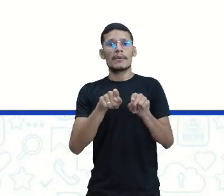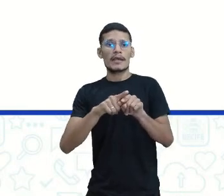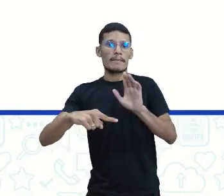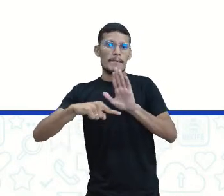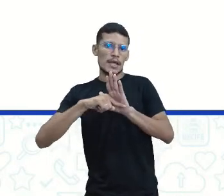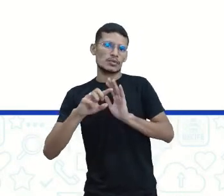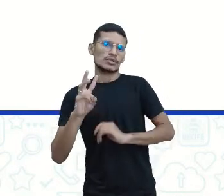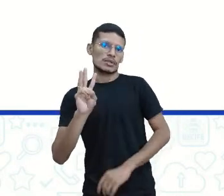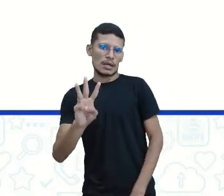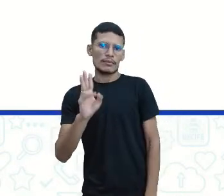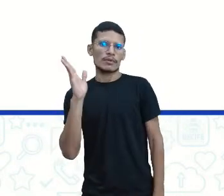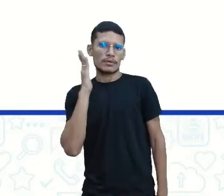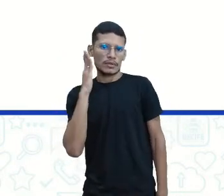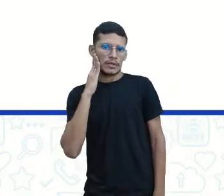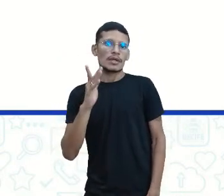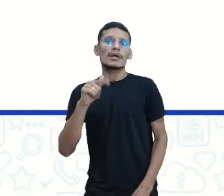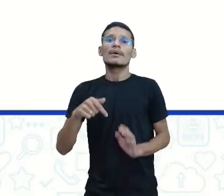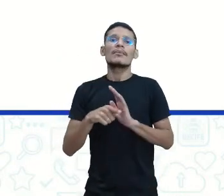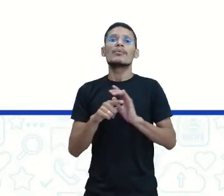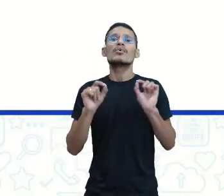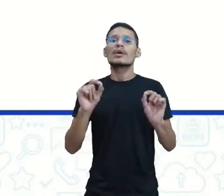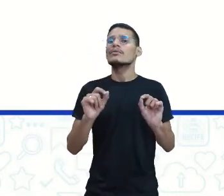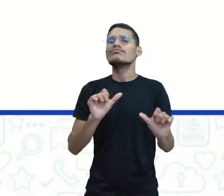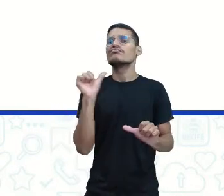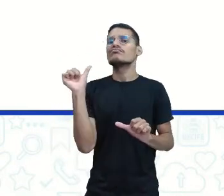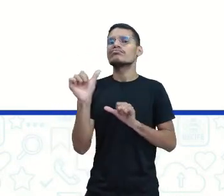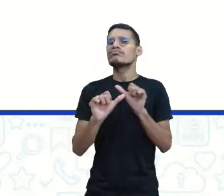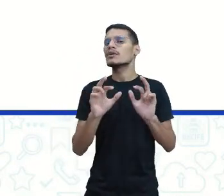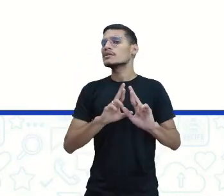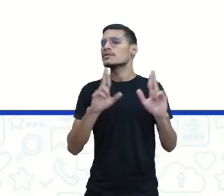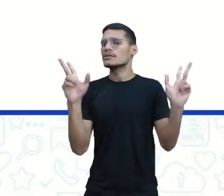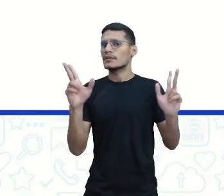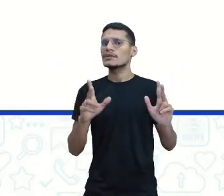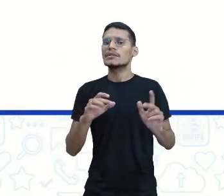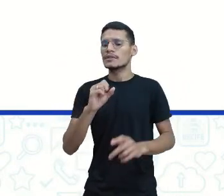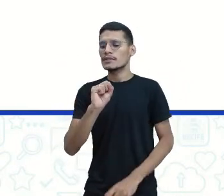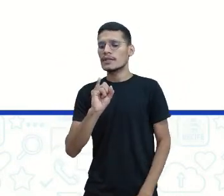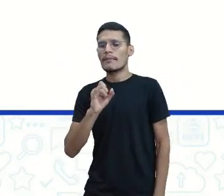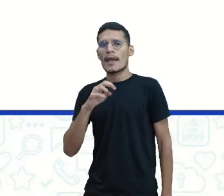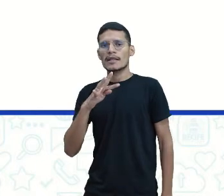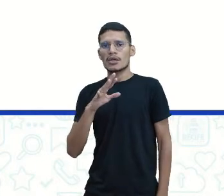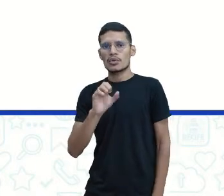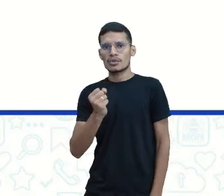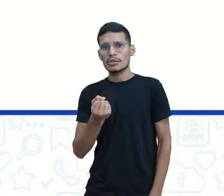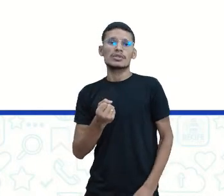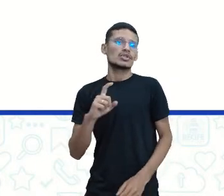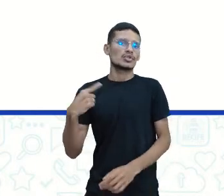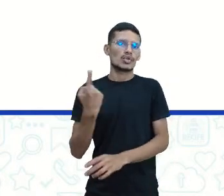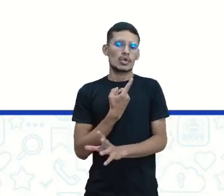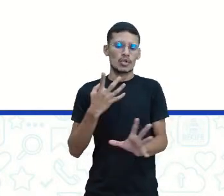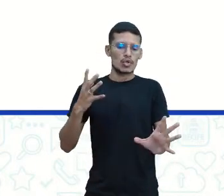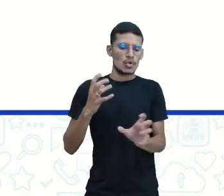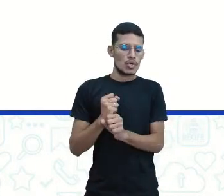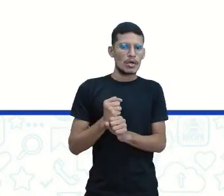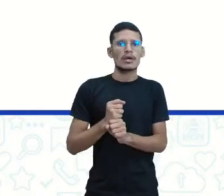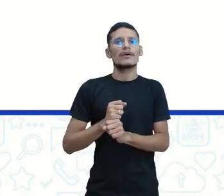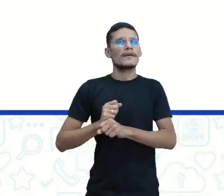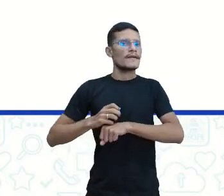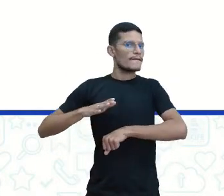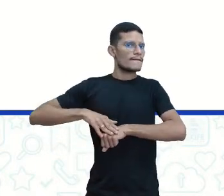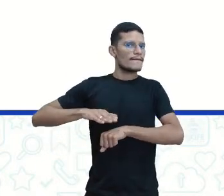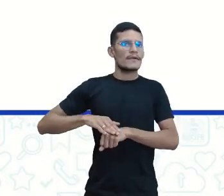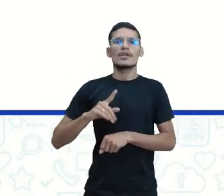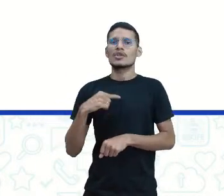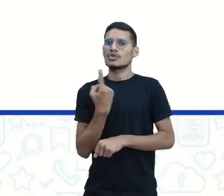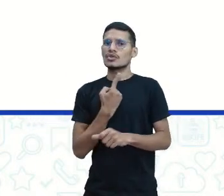menos w. Esses monômios já estão bem bonitinhos, bem simétricozinhos. Quando a gente efetuar essa soma, a gente já